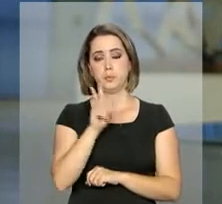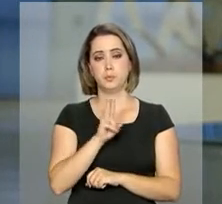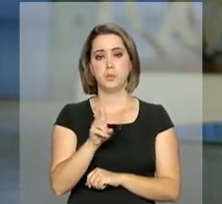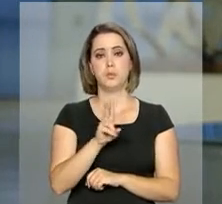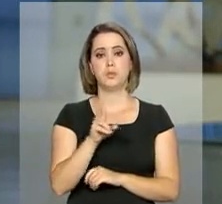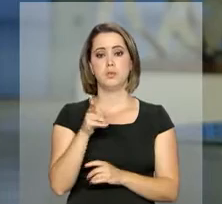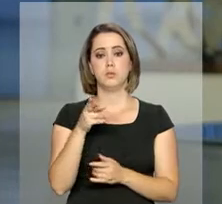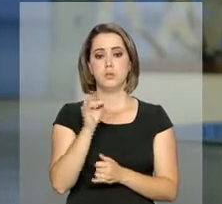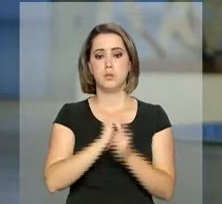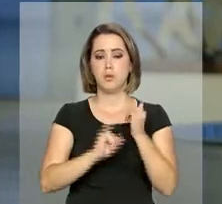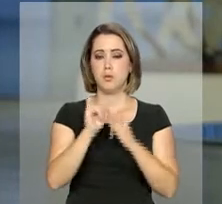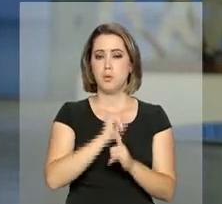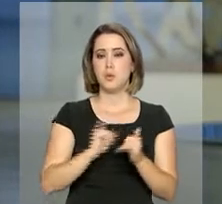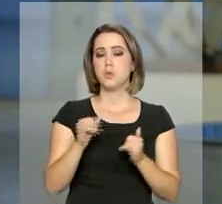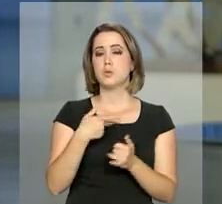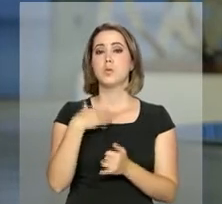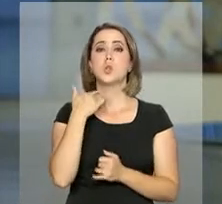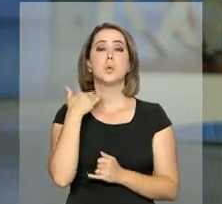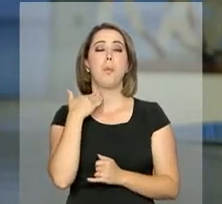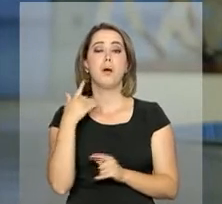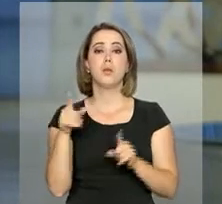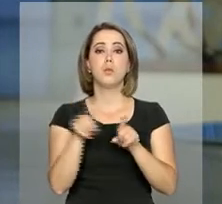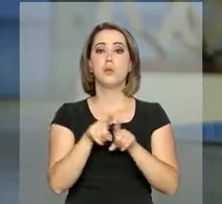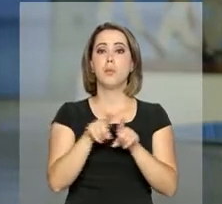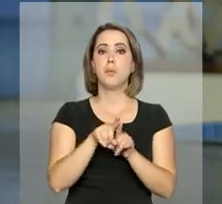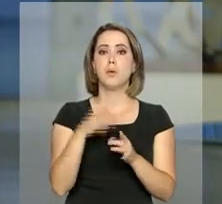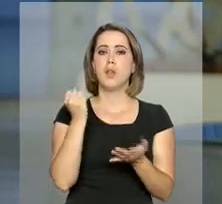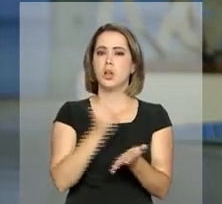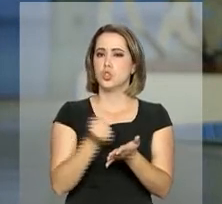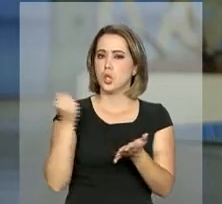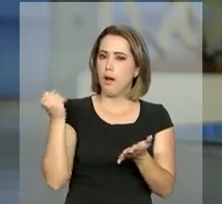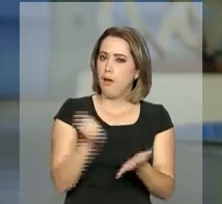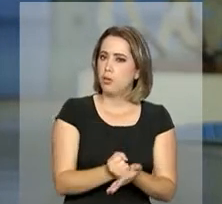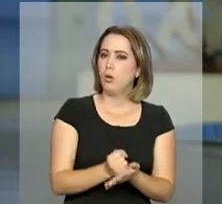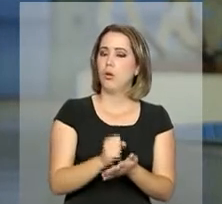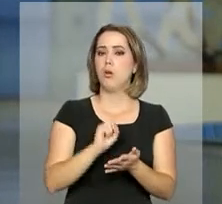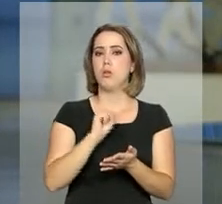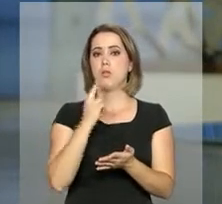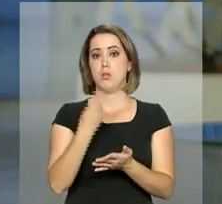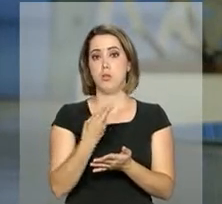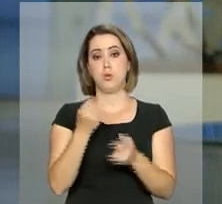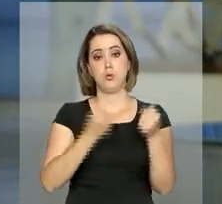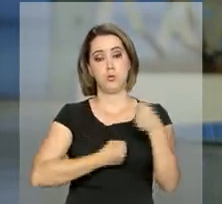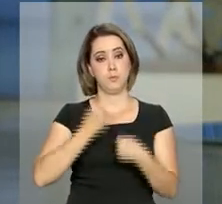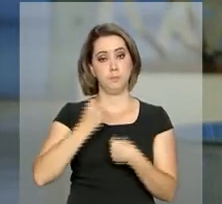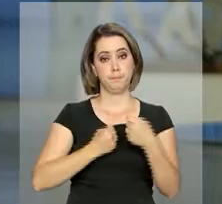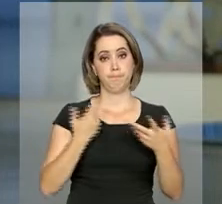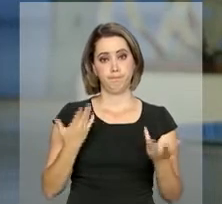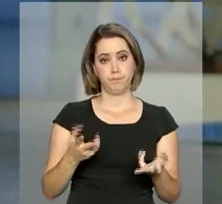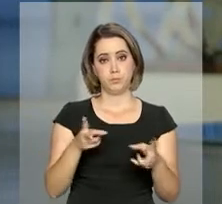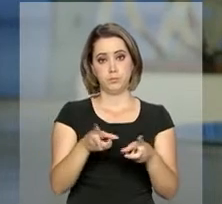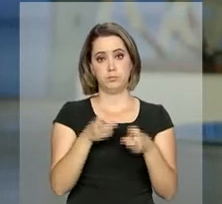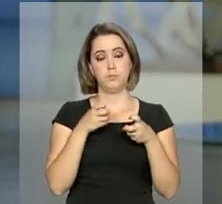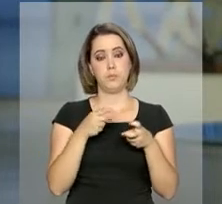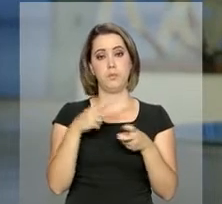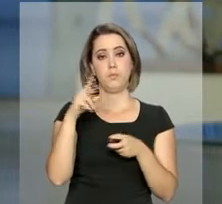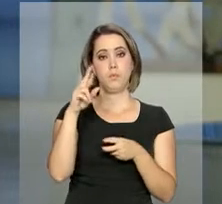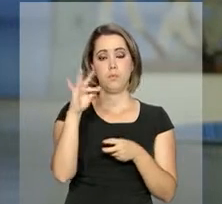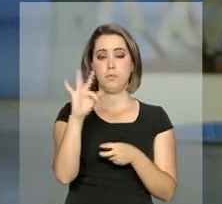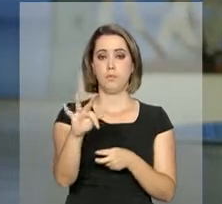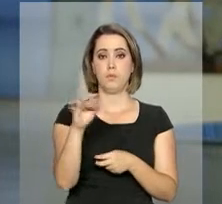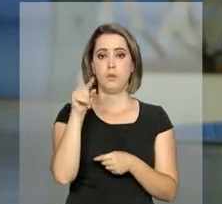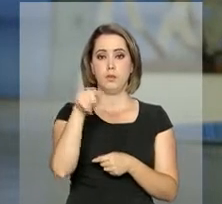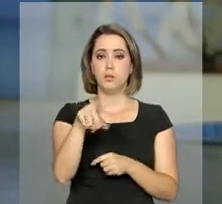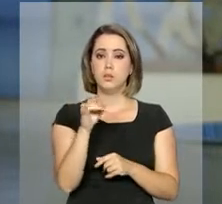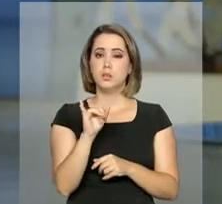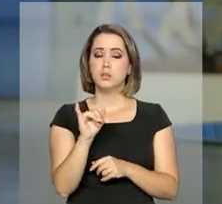com as informações bancárias, as de cartório e os registros de veículo. A estimativa da Receita Federal é que